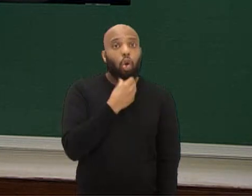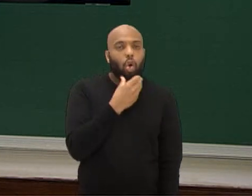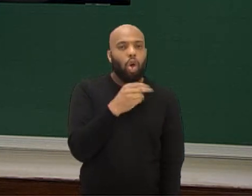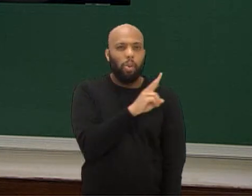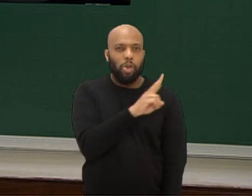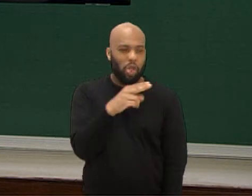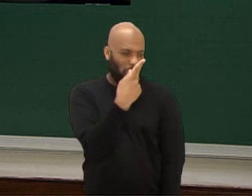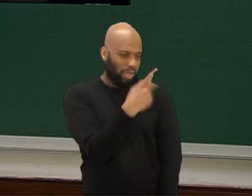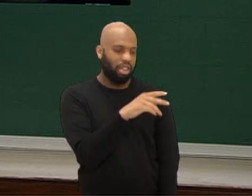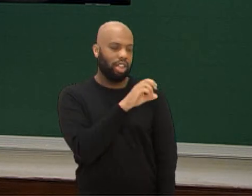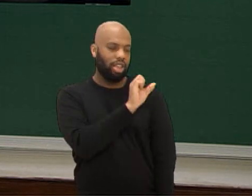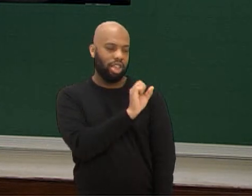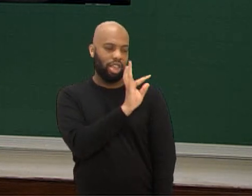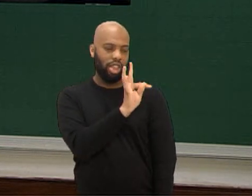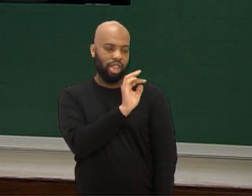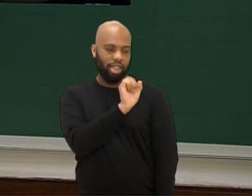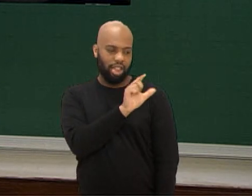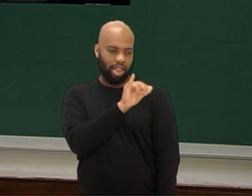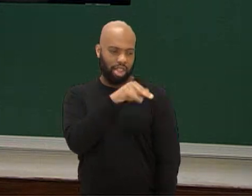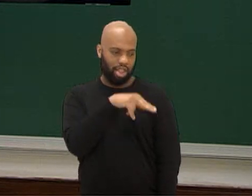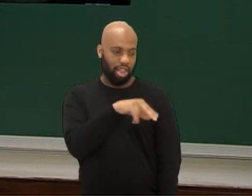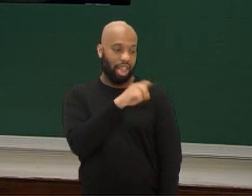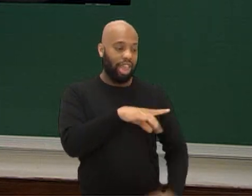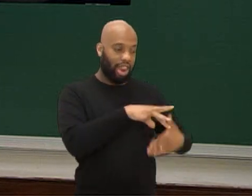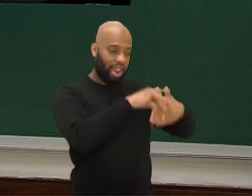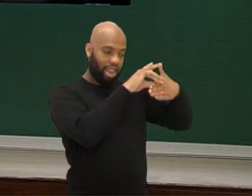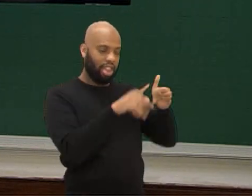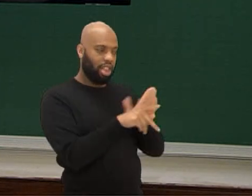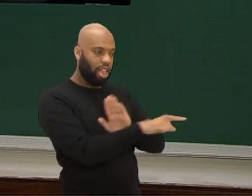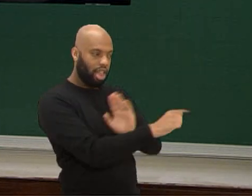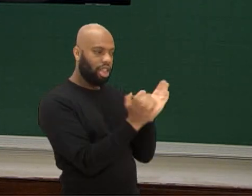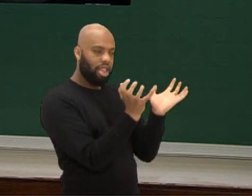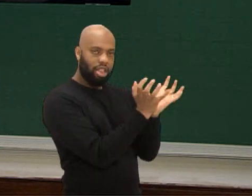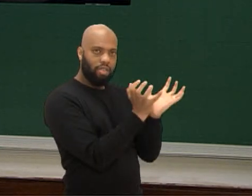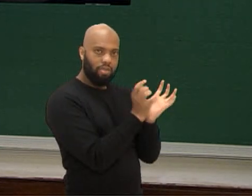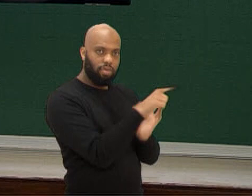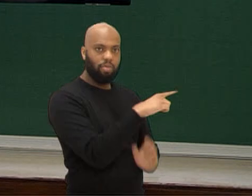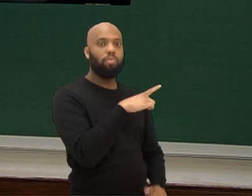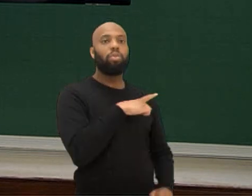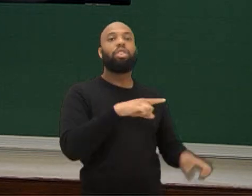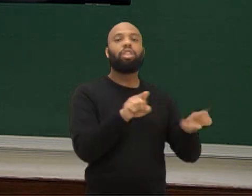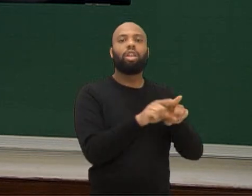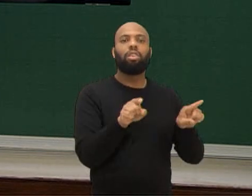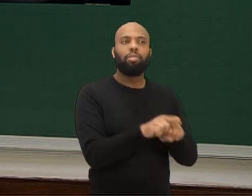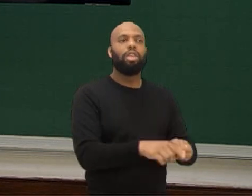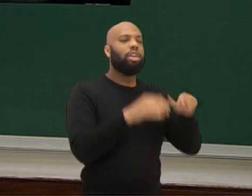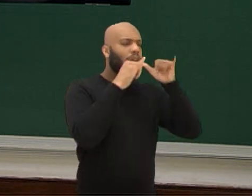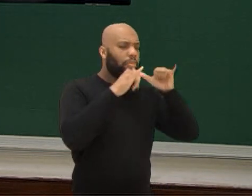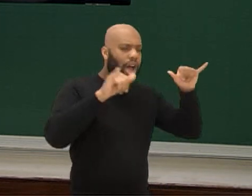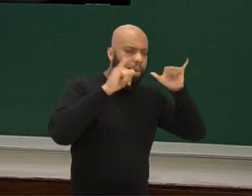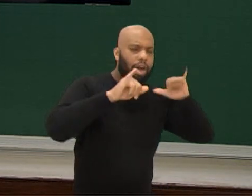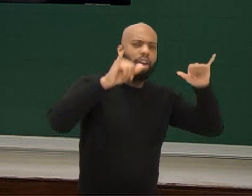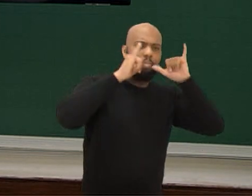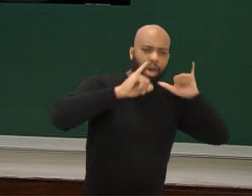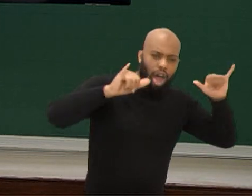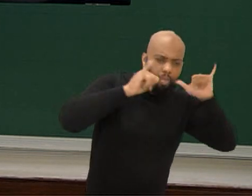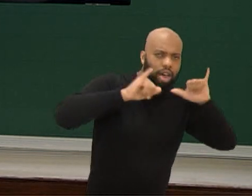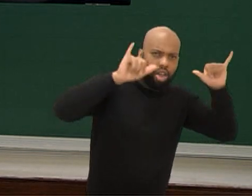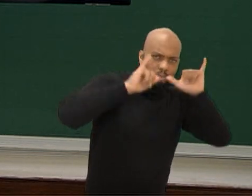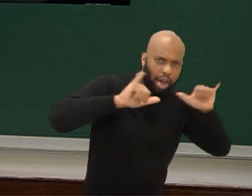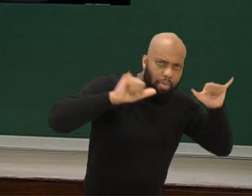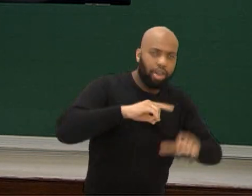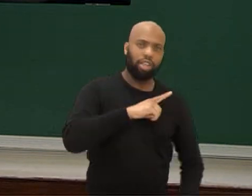de autoridade da União Soviética e existia uma propaganda massiva que as